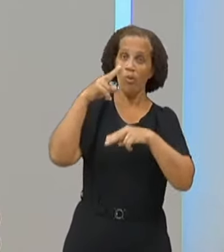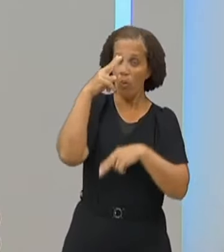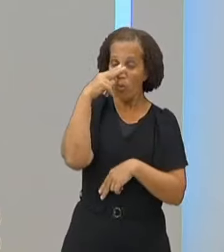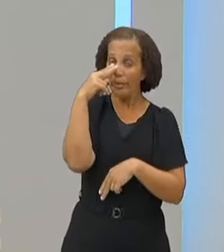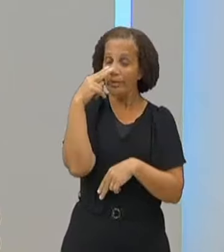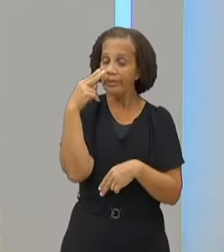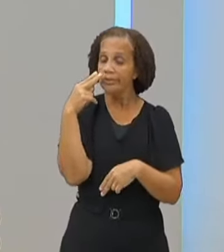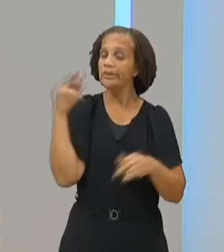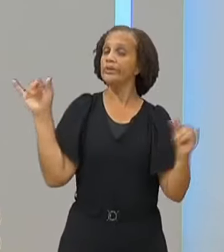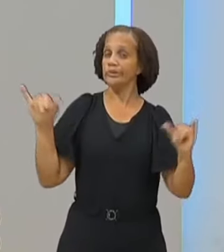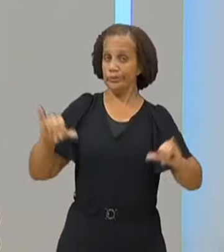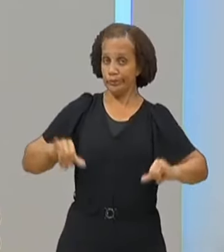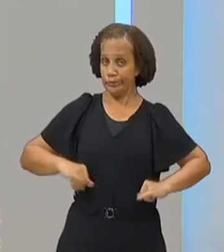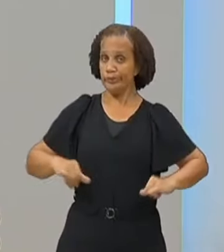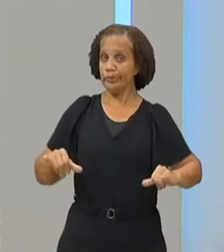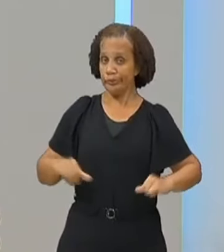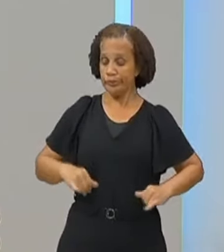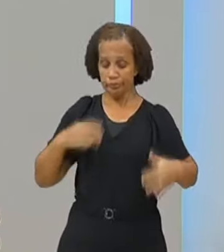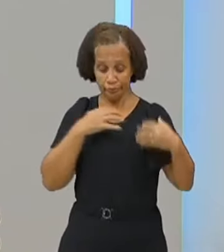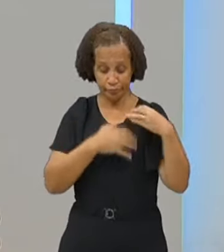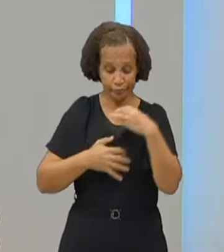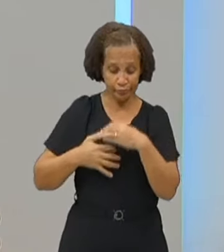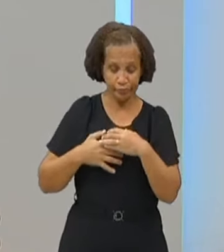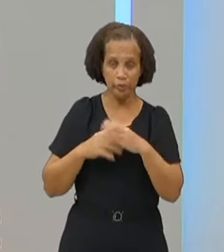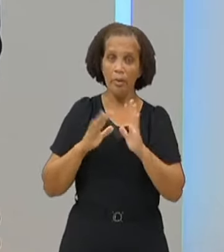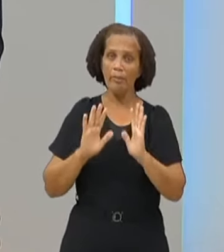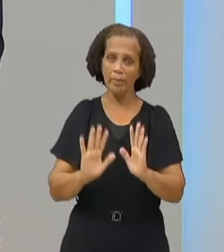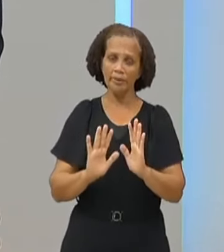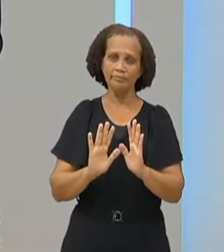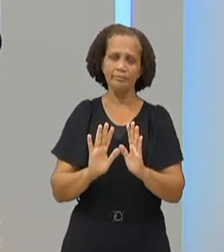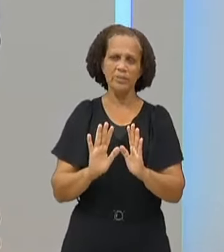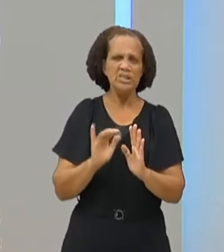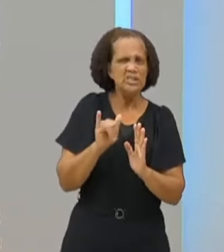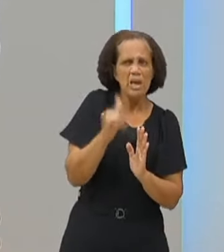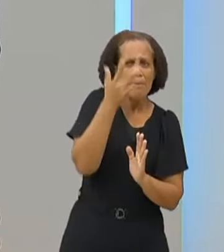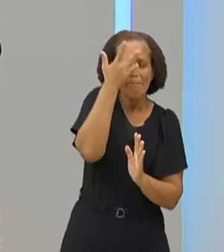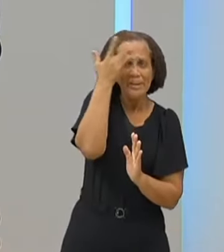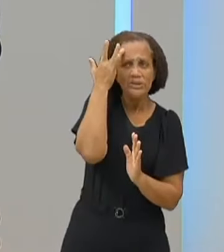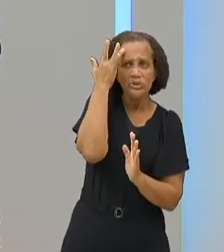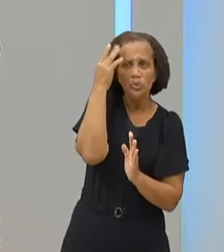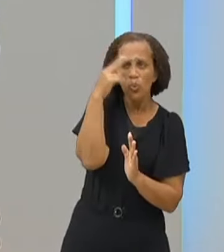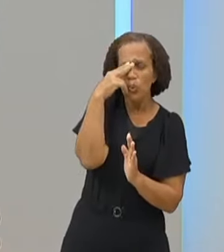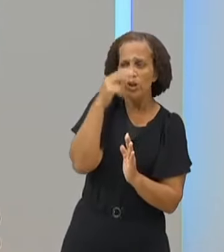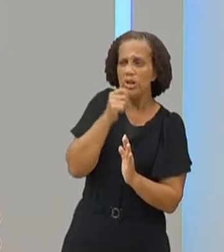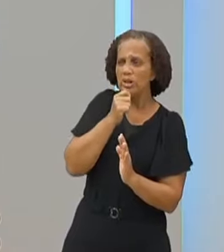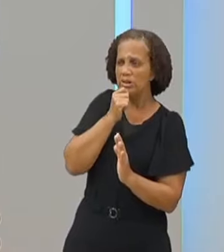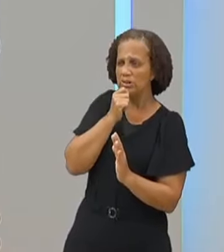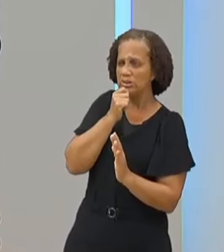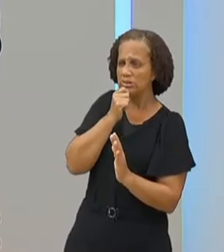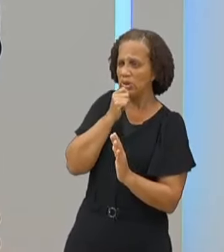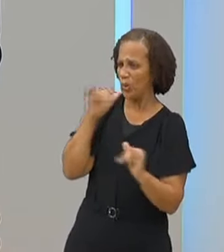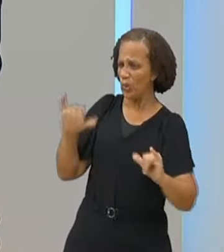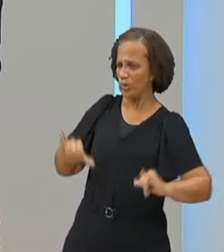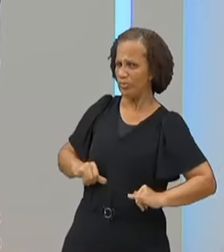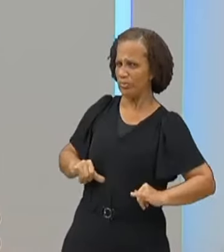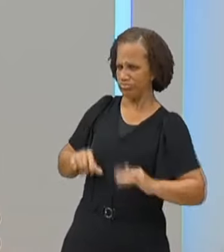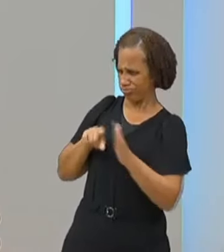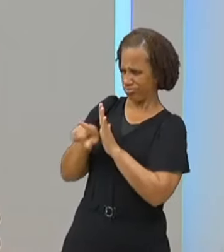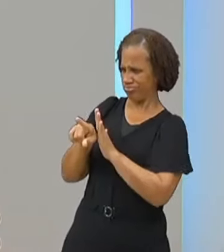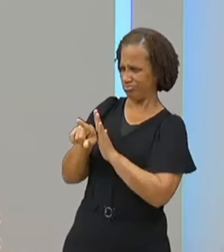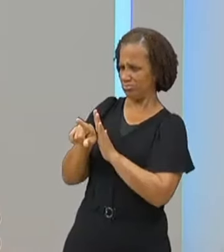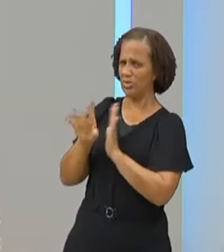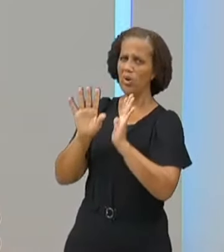o sofrimento, o padecer. E o que não é cristão, não sofre? Ora, é